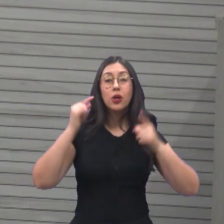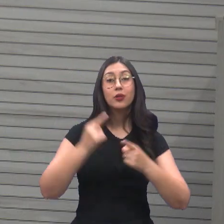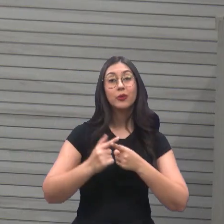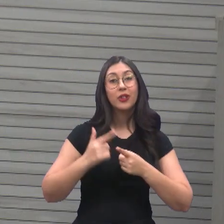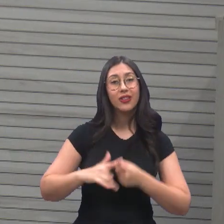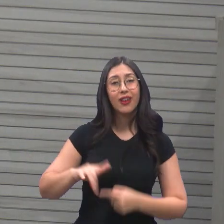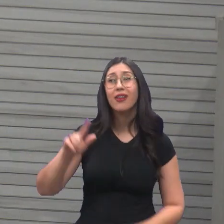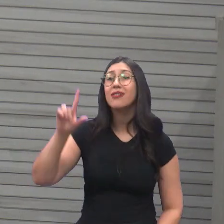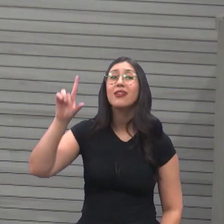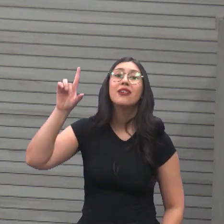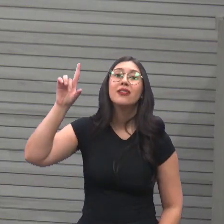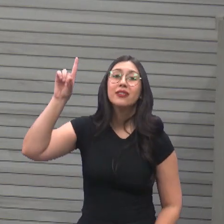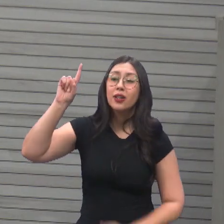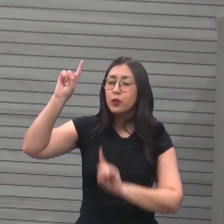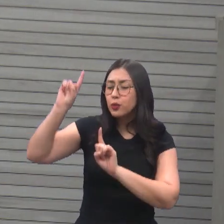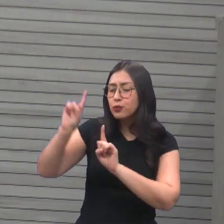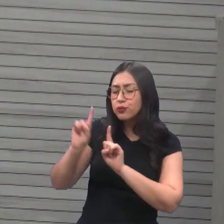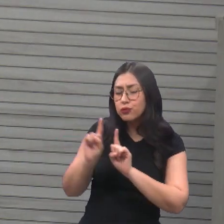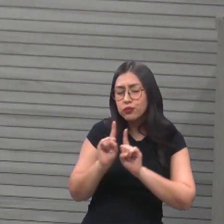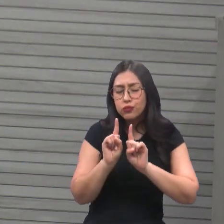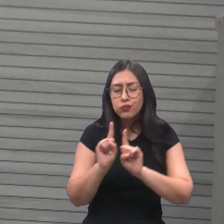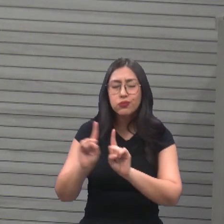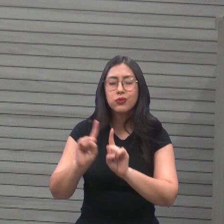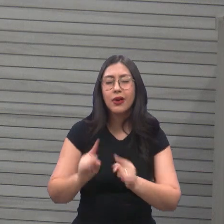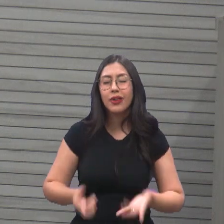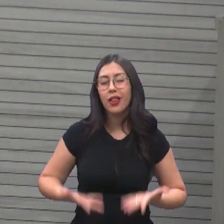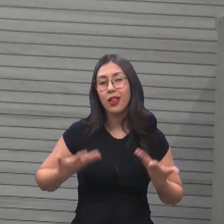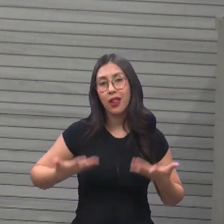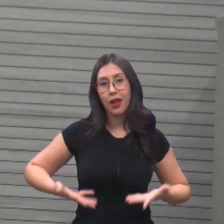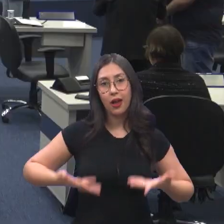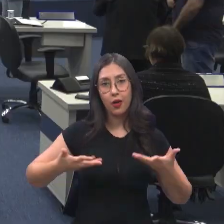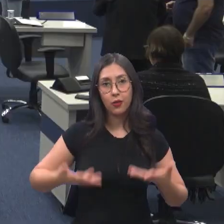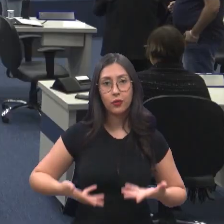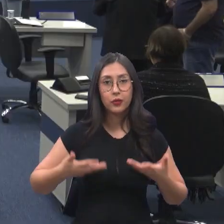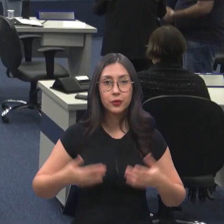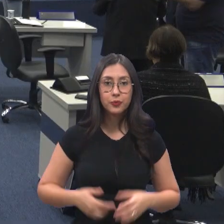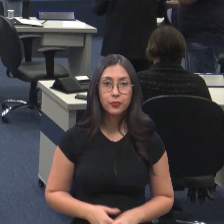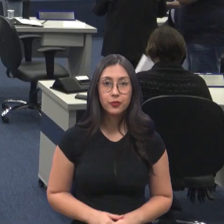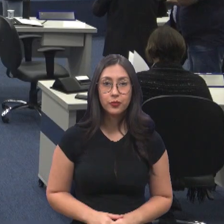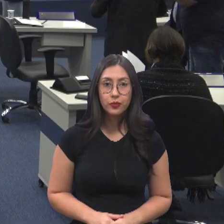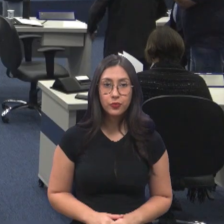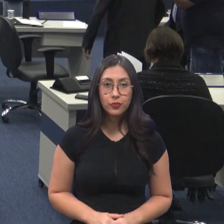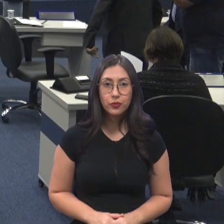e o meu fardo é leve. Obrigado, senhor presidente.